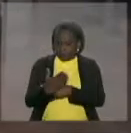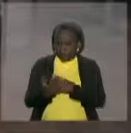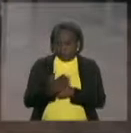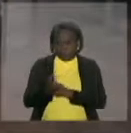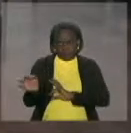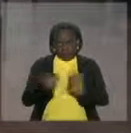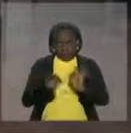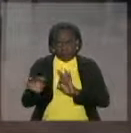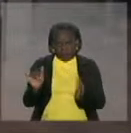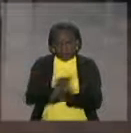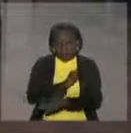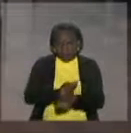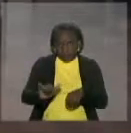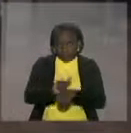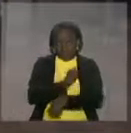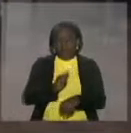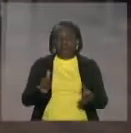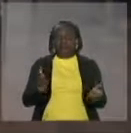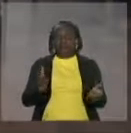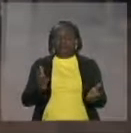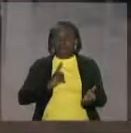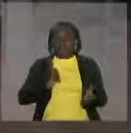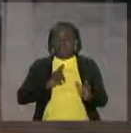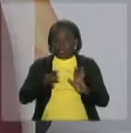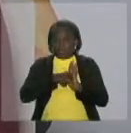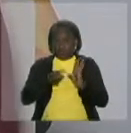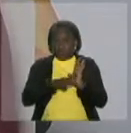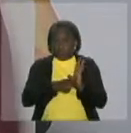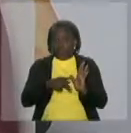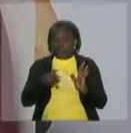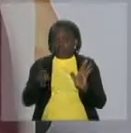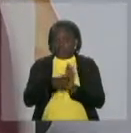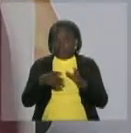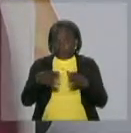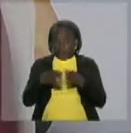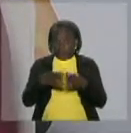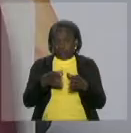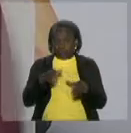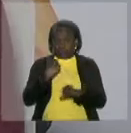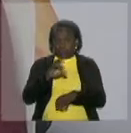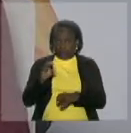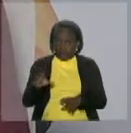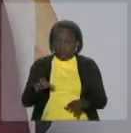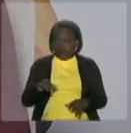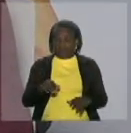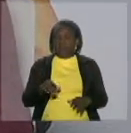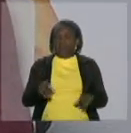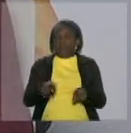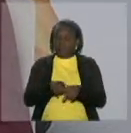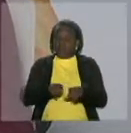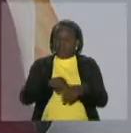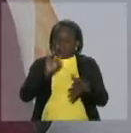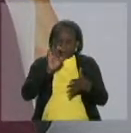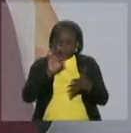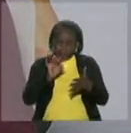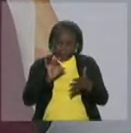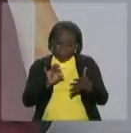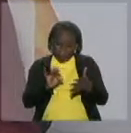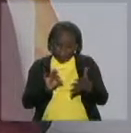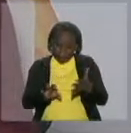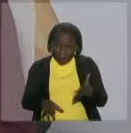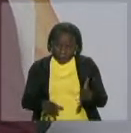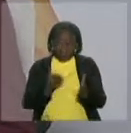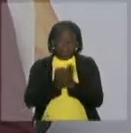elaboração da cartilha, editou, né, existe uma norma do Conselho Estadual de Educação também